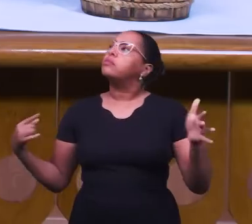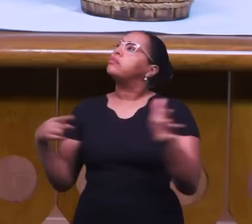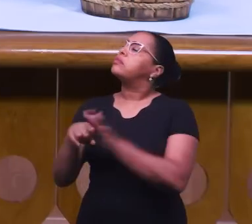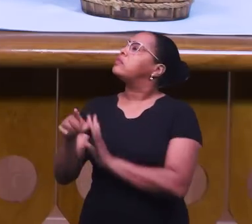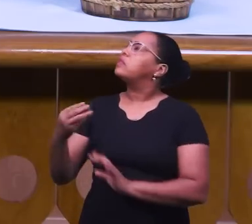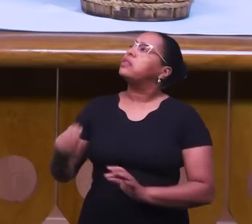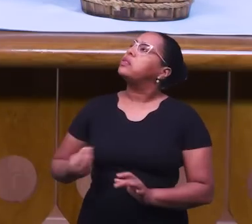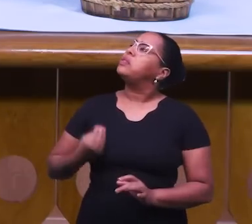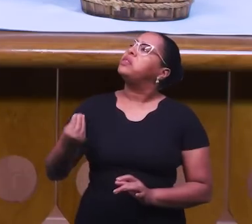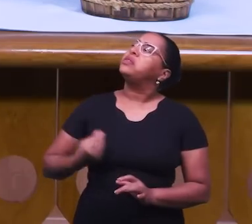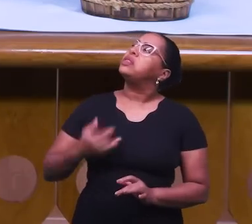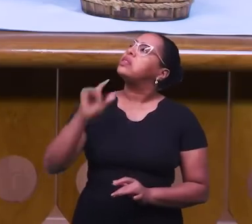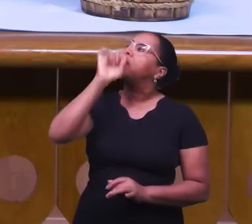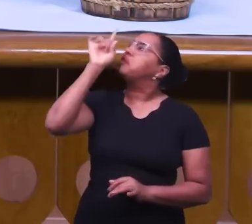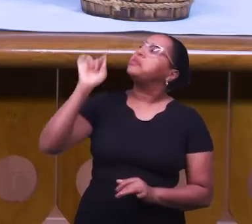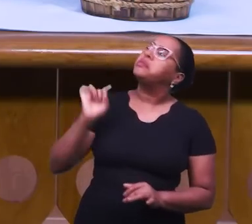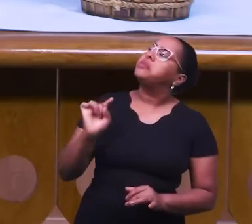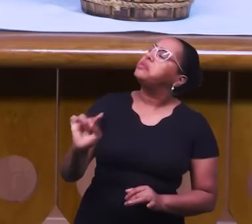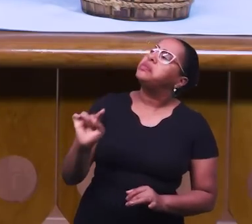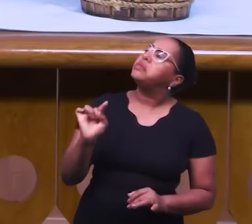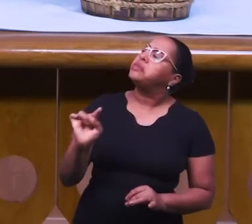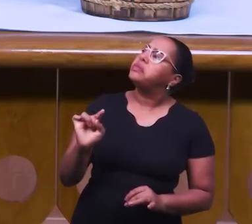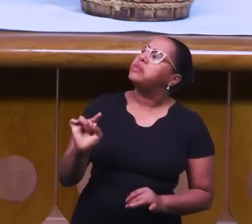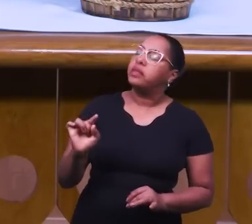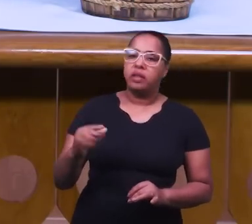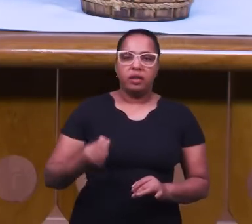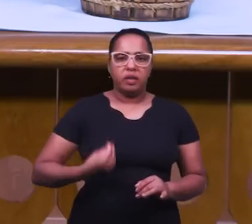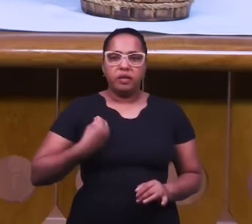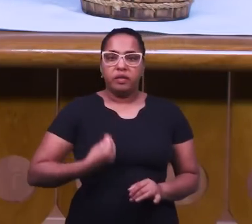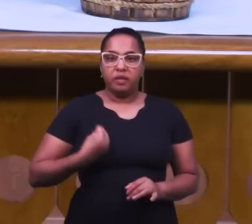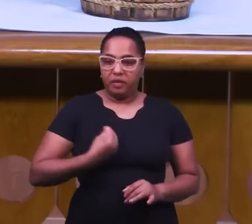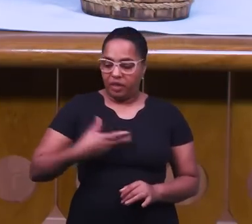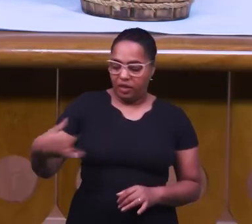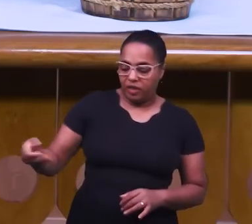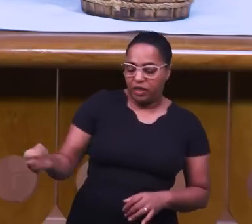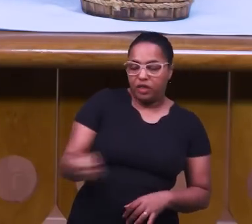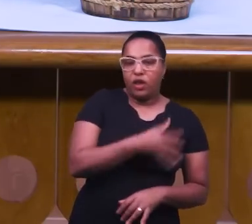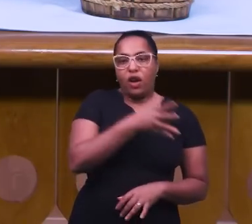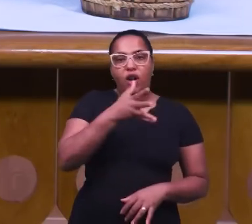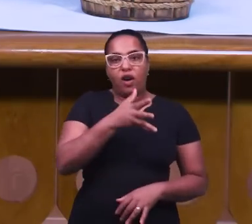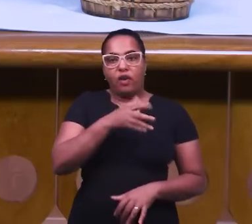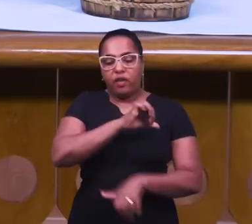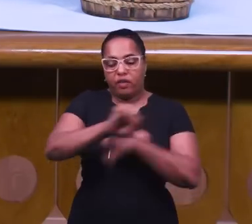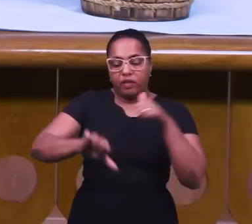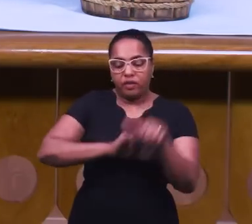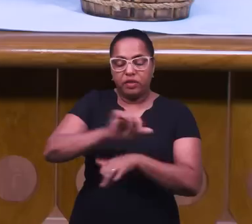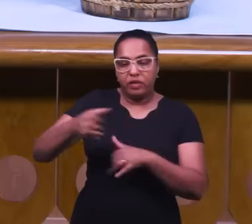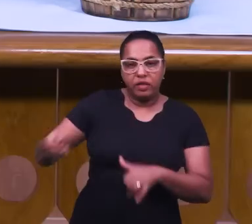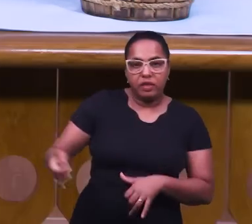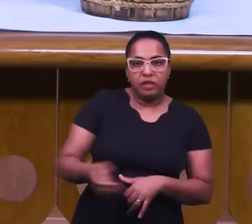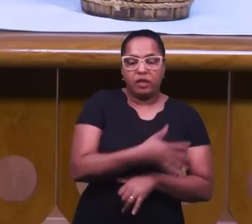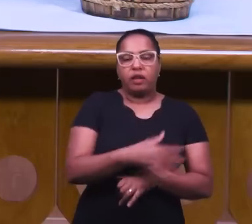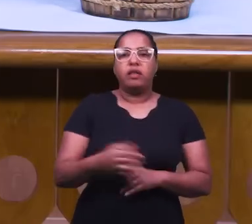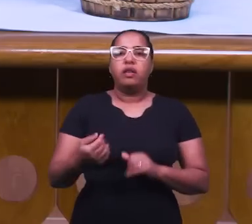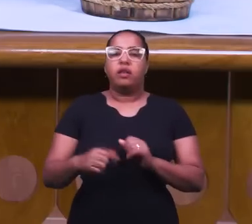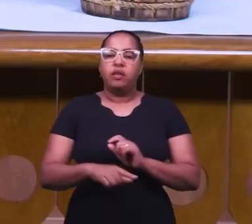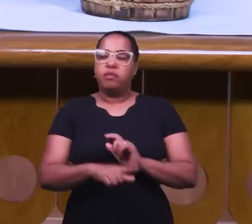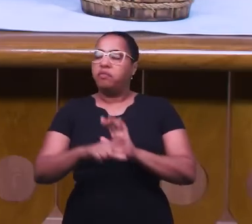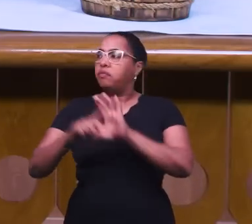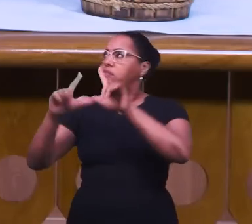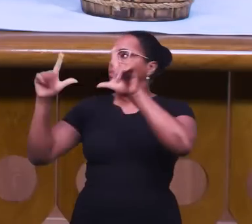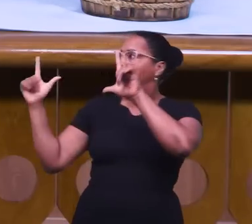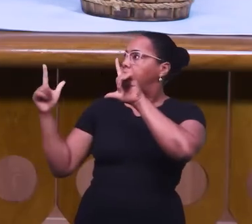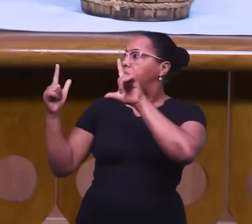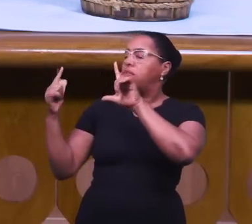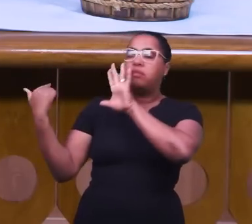assim, vida, que vida é esta? Essa vida é uma nova vida, é um novo nascimento. Eu gostaria que voltasse agora o